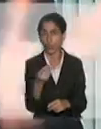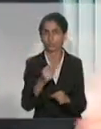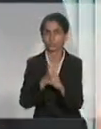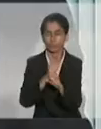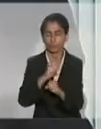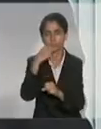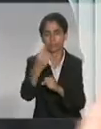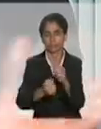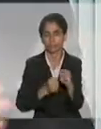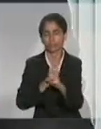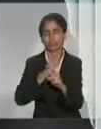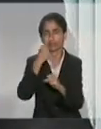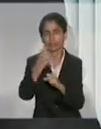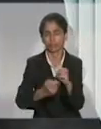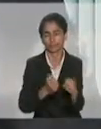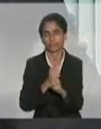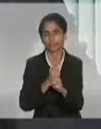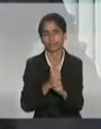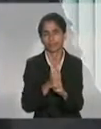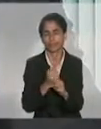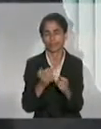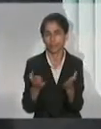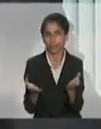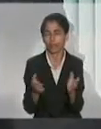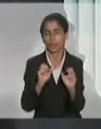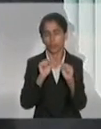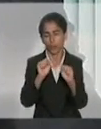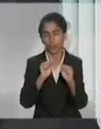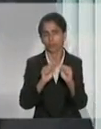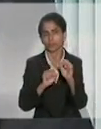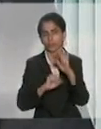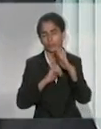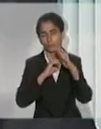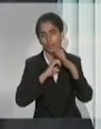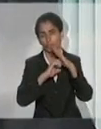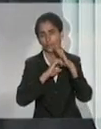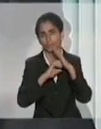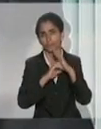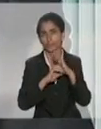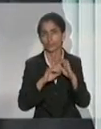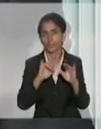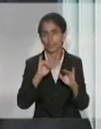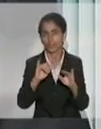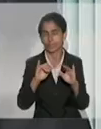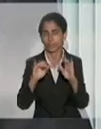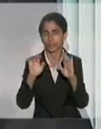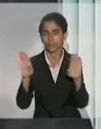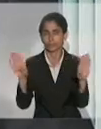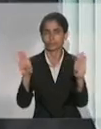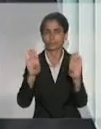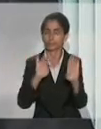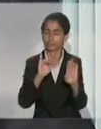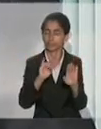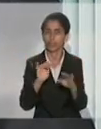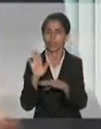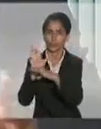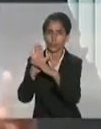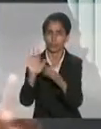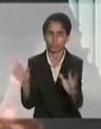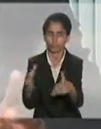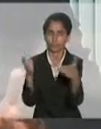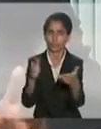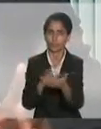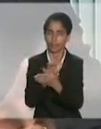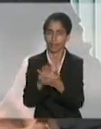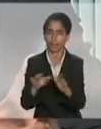Um dos argumentos que se usa, olha, essas empresas elas vão fechar se eu não conceder esse incentivo, essas